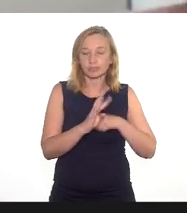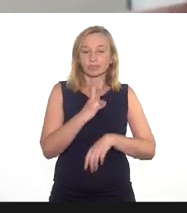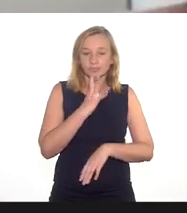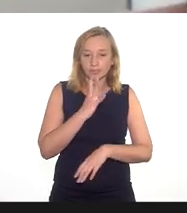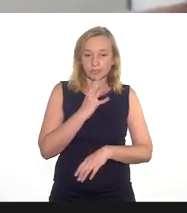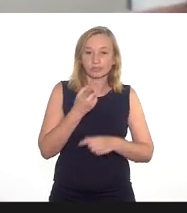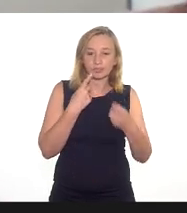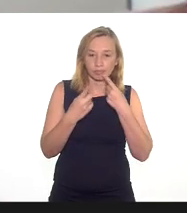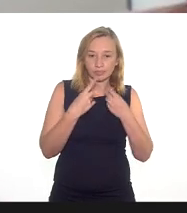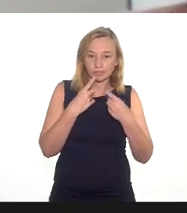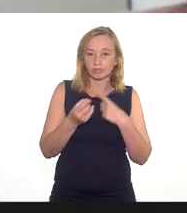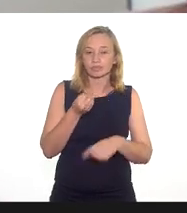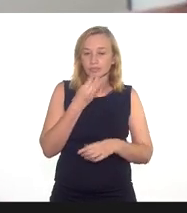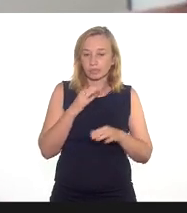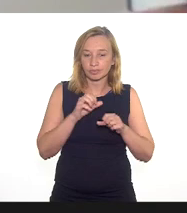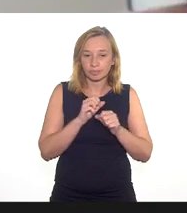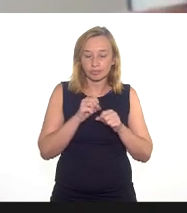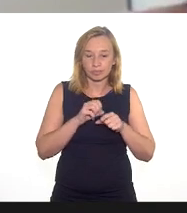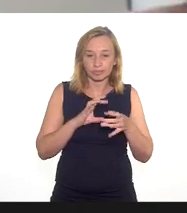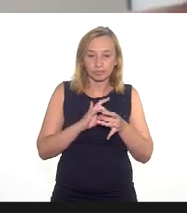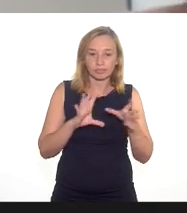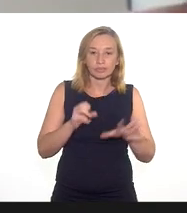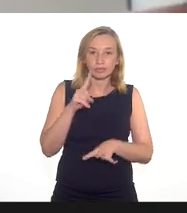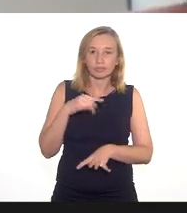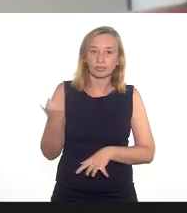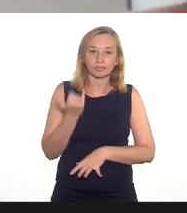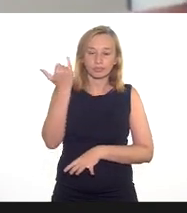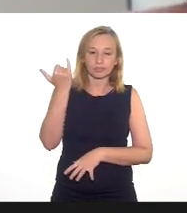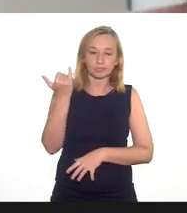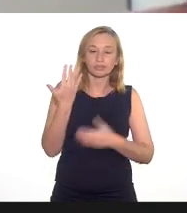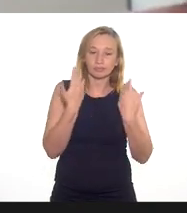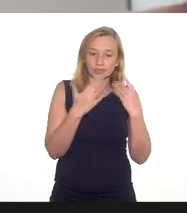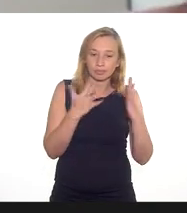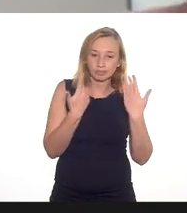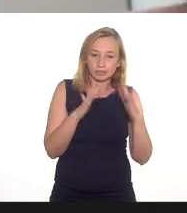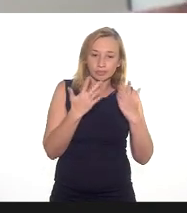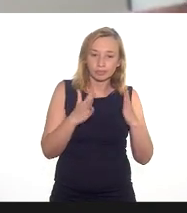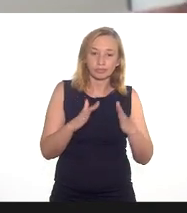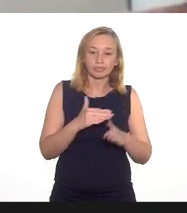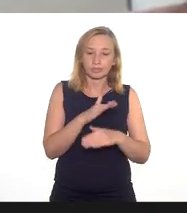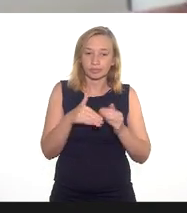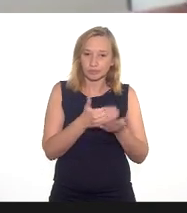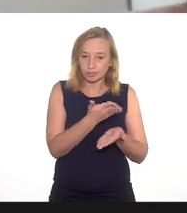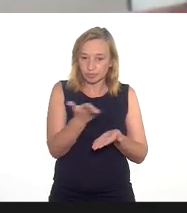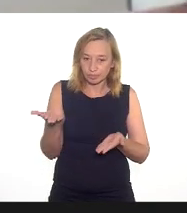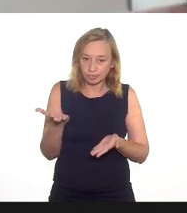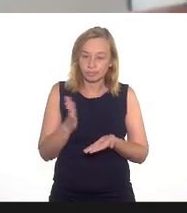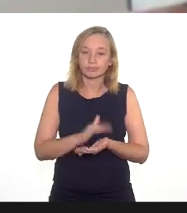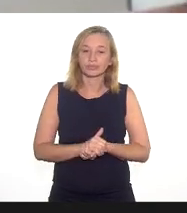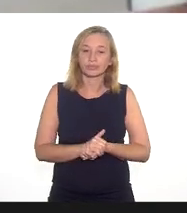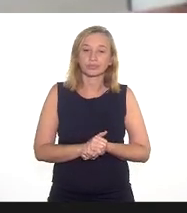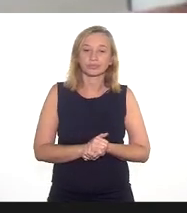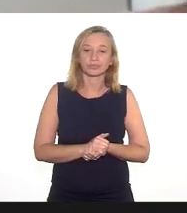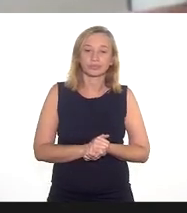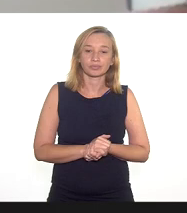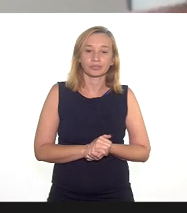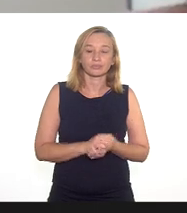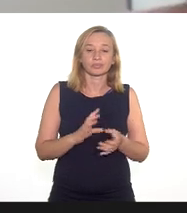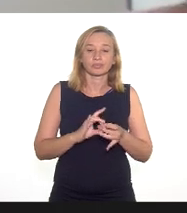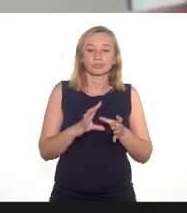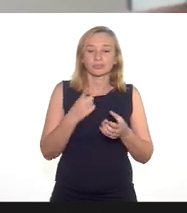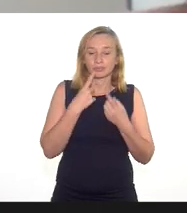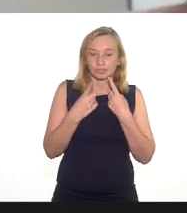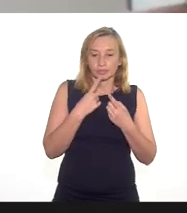que o diálogo tem estado muito aberto, isso é muito importante, então parabenizo Vossa Senhoria por essa posição aberta de